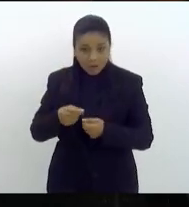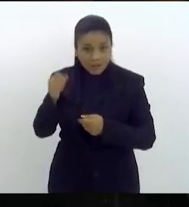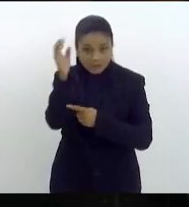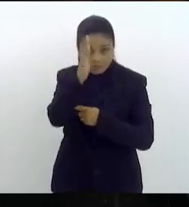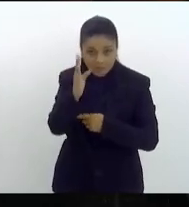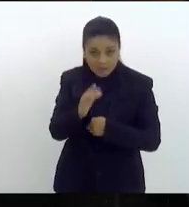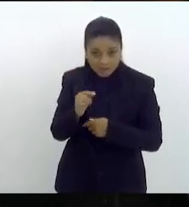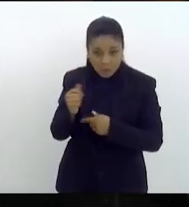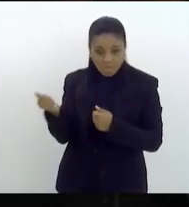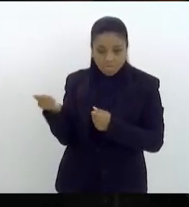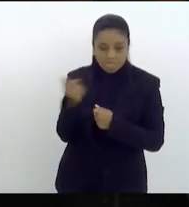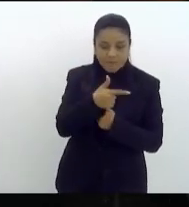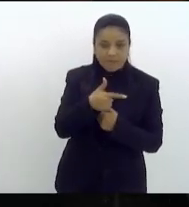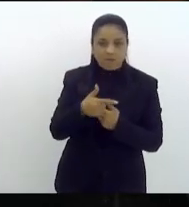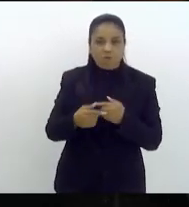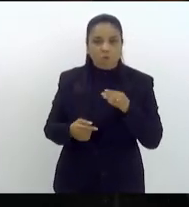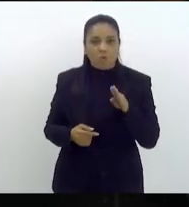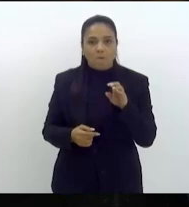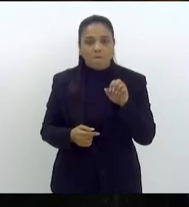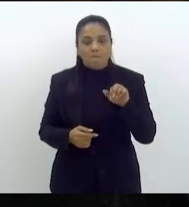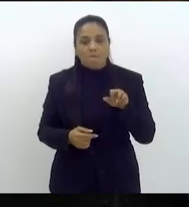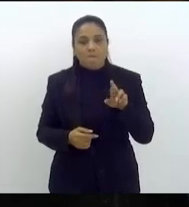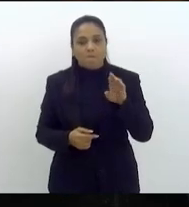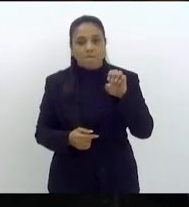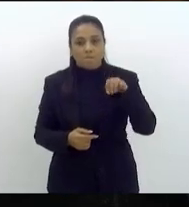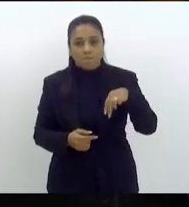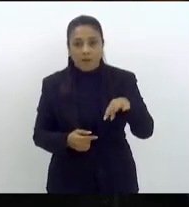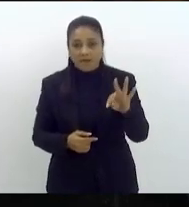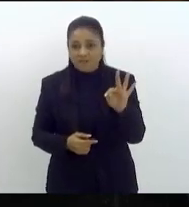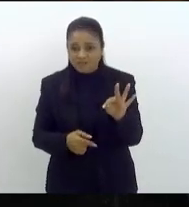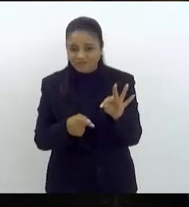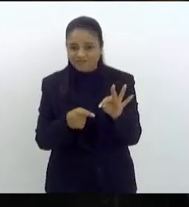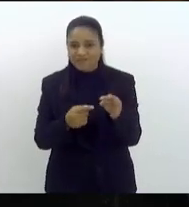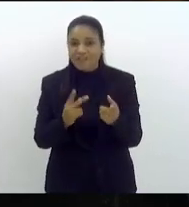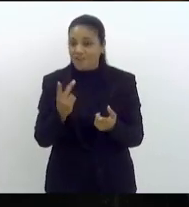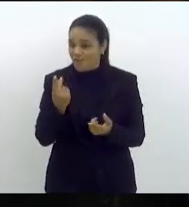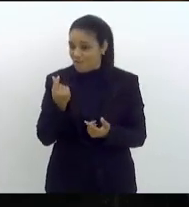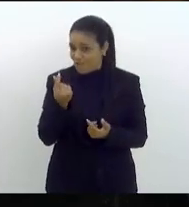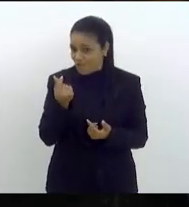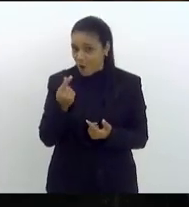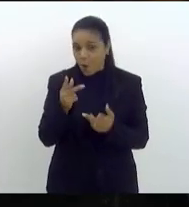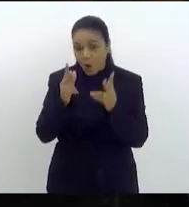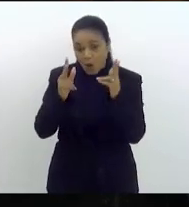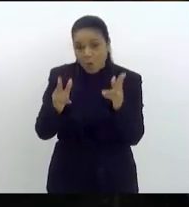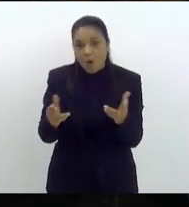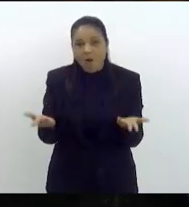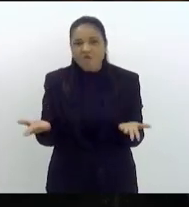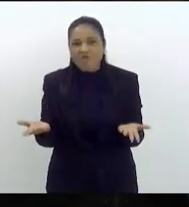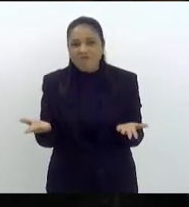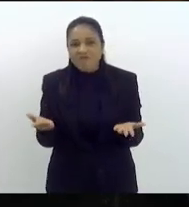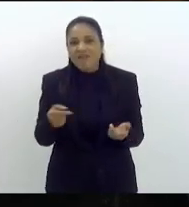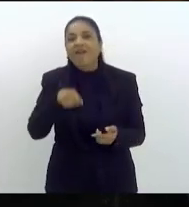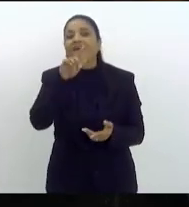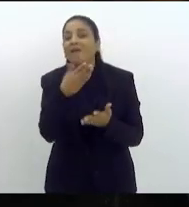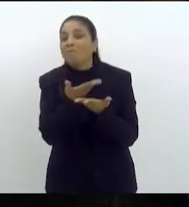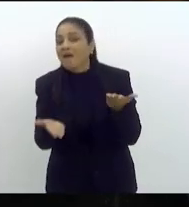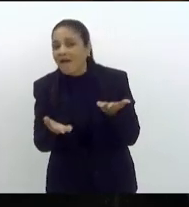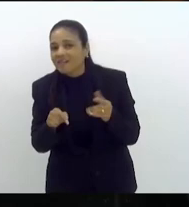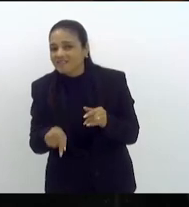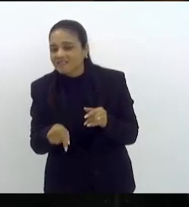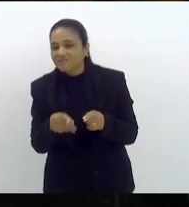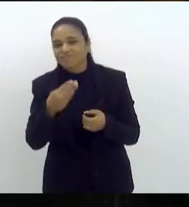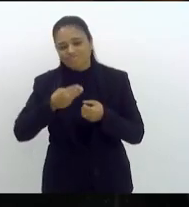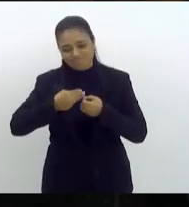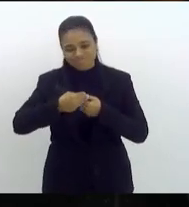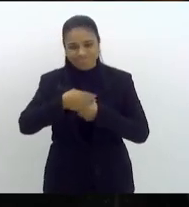ao brente e são avaliados pelo preço do Bente e quem perde seu